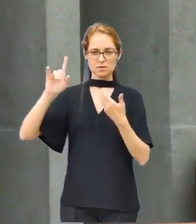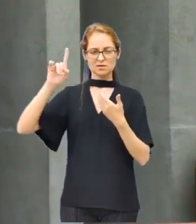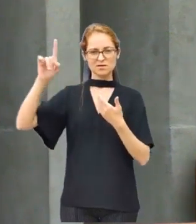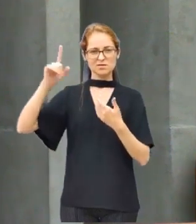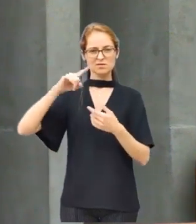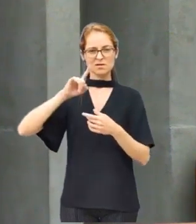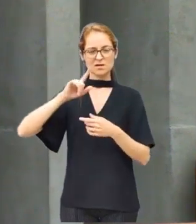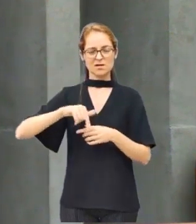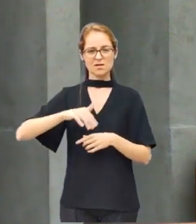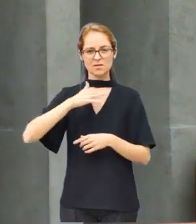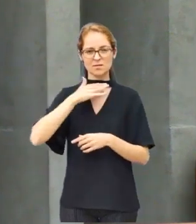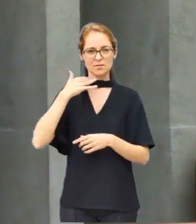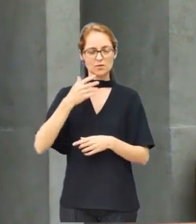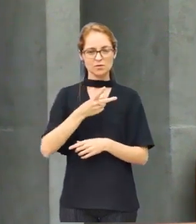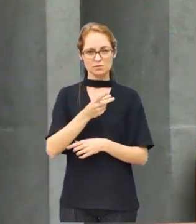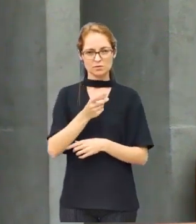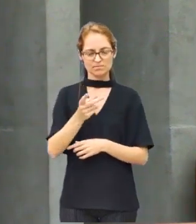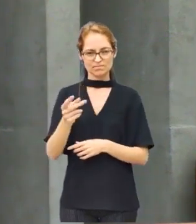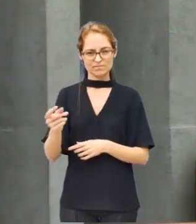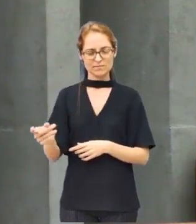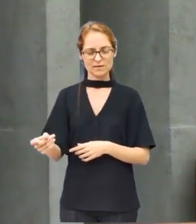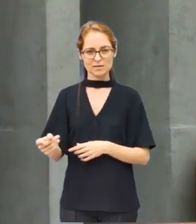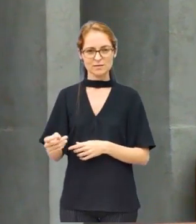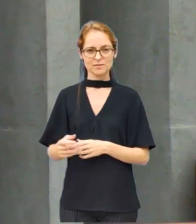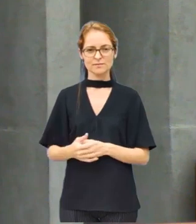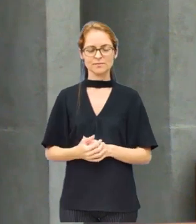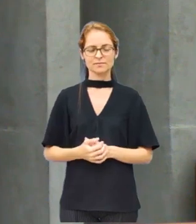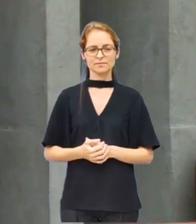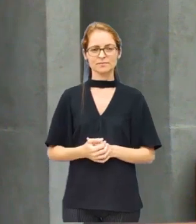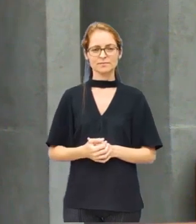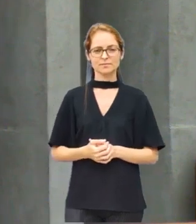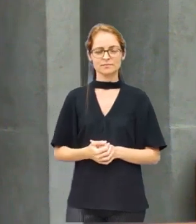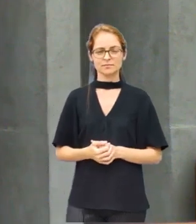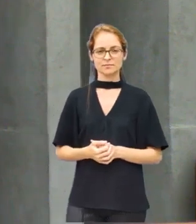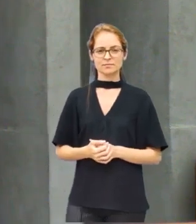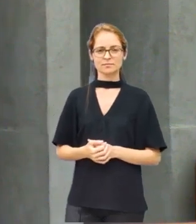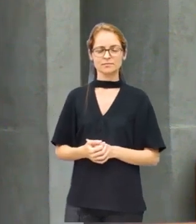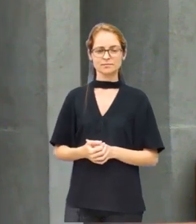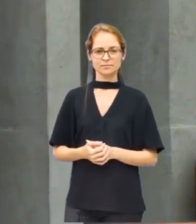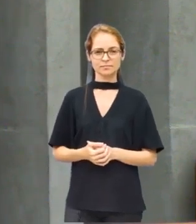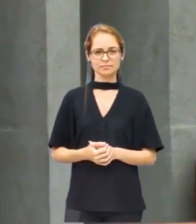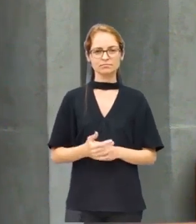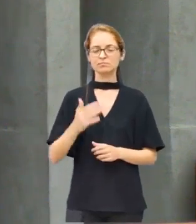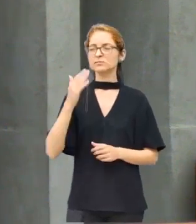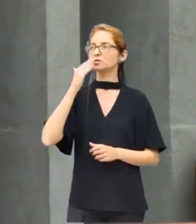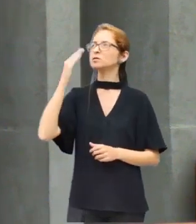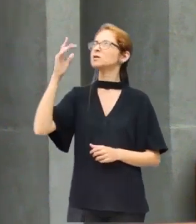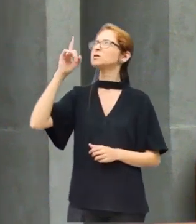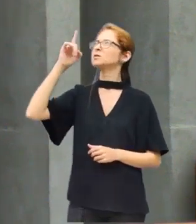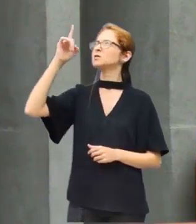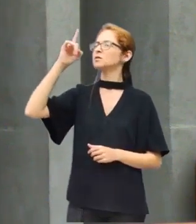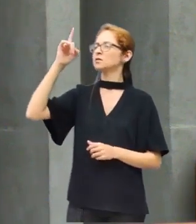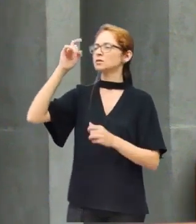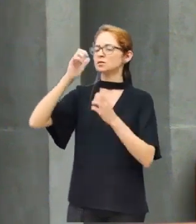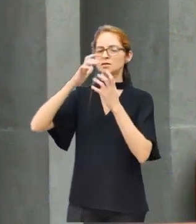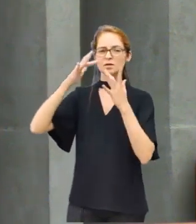separação eterna diante da face, da presença e da glória de Deus.